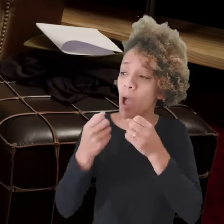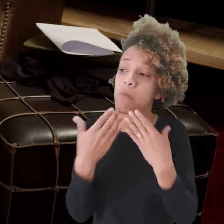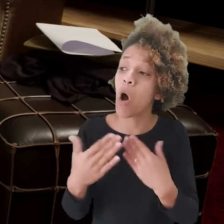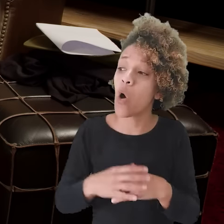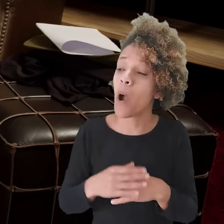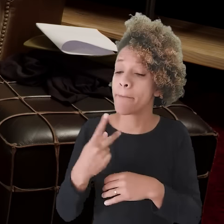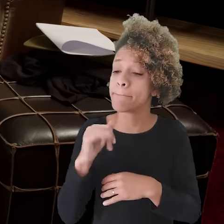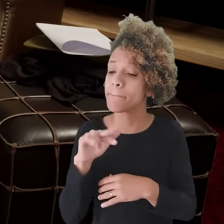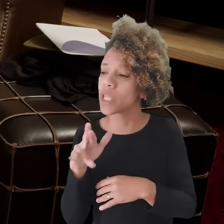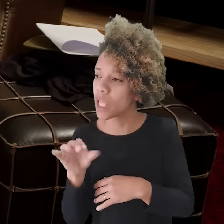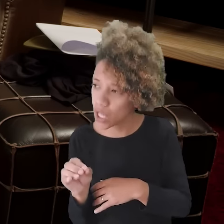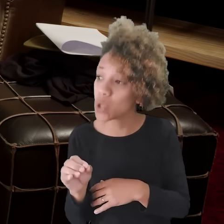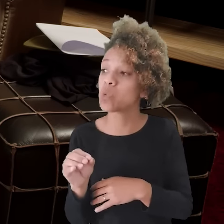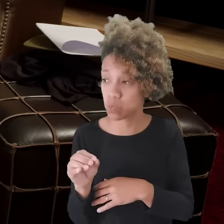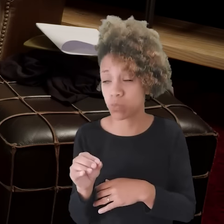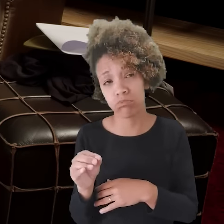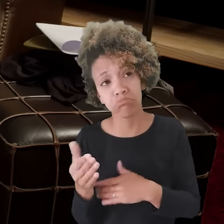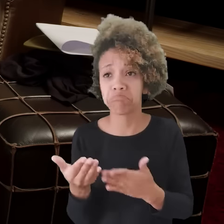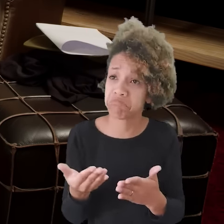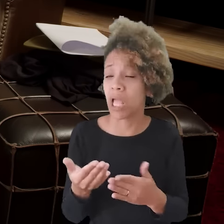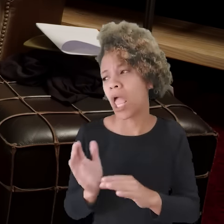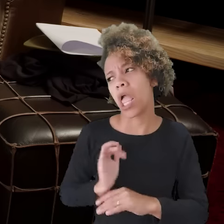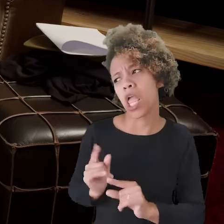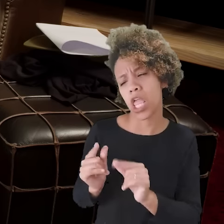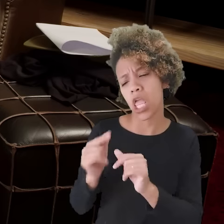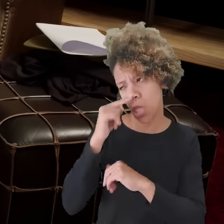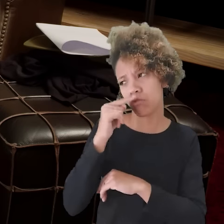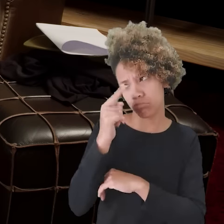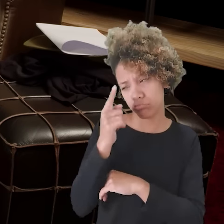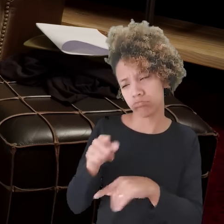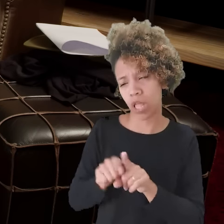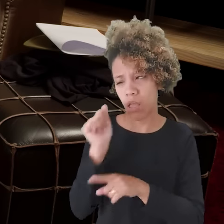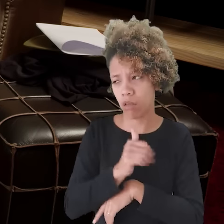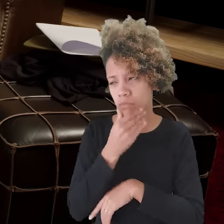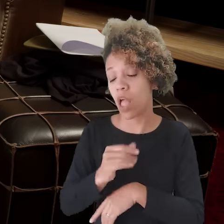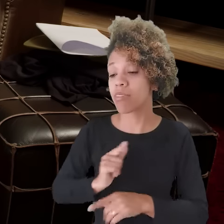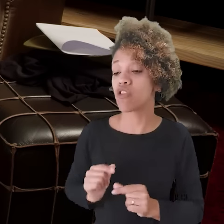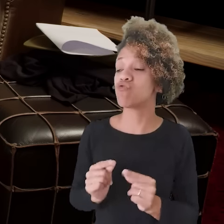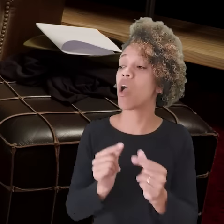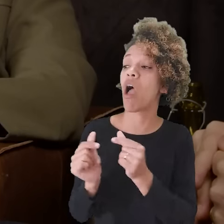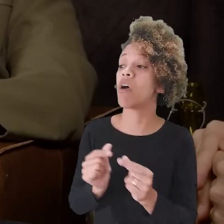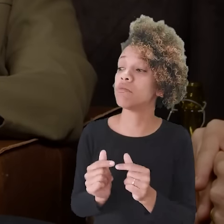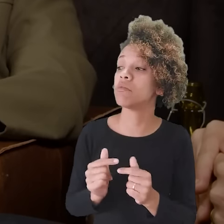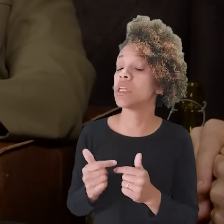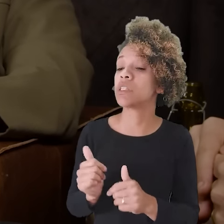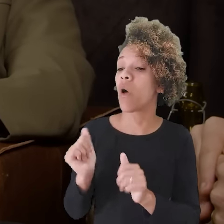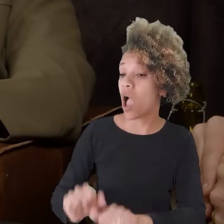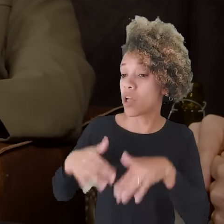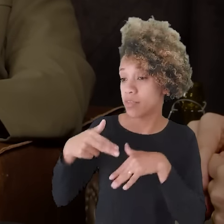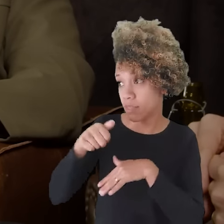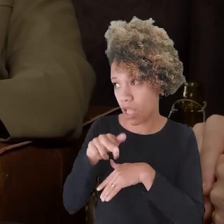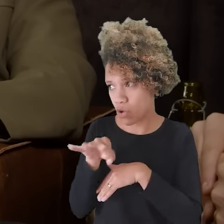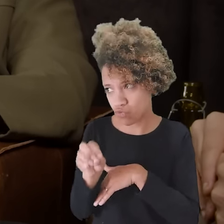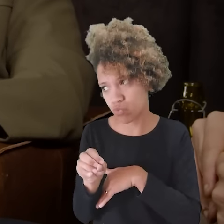fica no bairro Bom no bairro de Pinheiro que é um bairro tipo de como se fosse assim Playboy e patricinhas é um baile com as pessoas que tem tem dinheiro Então a torcida